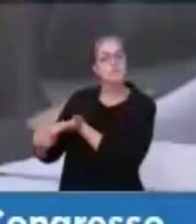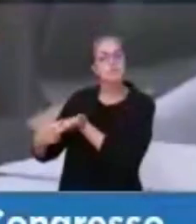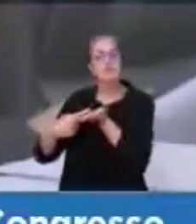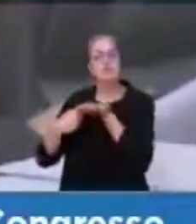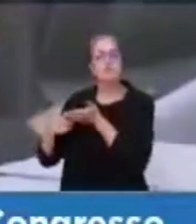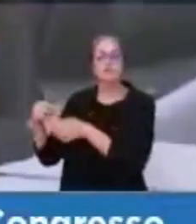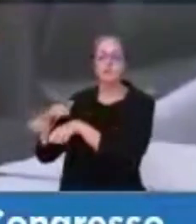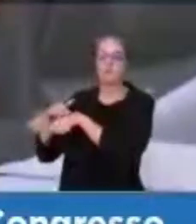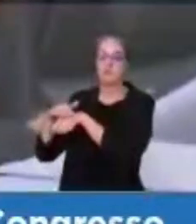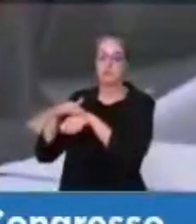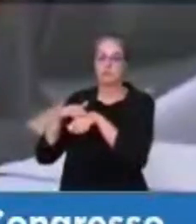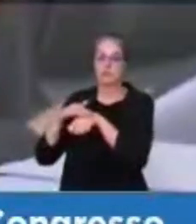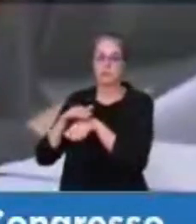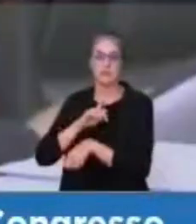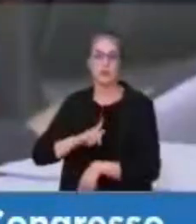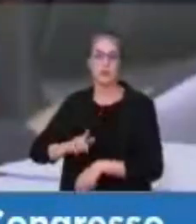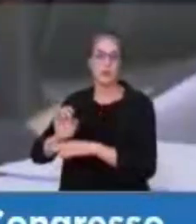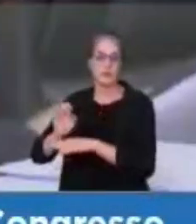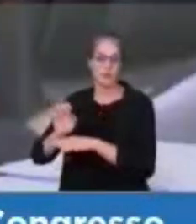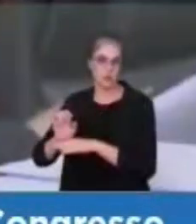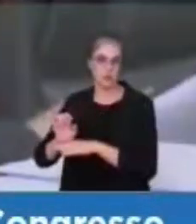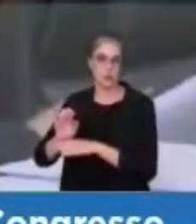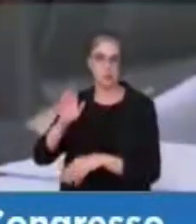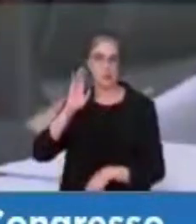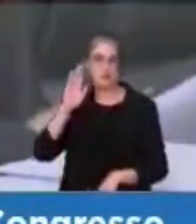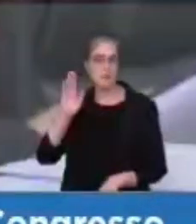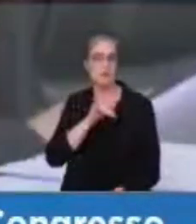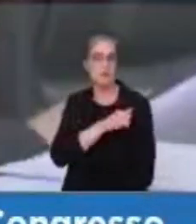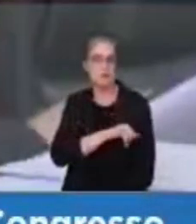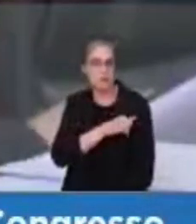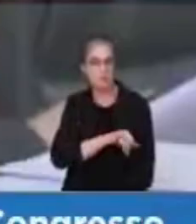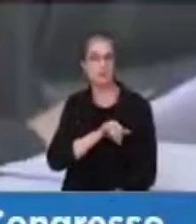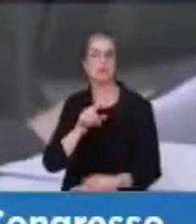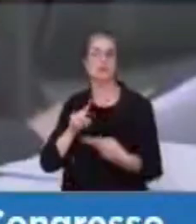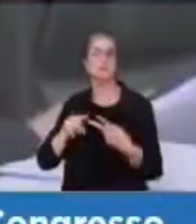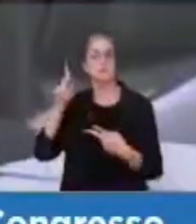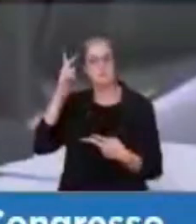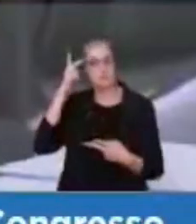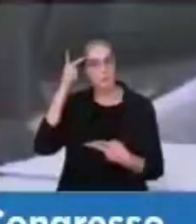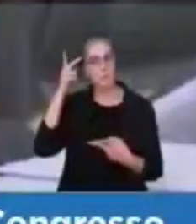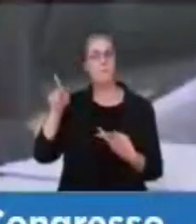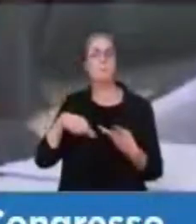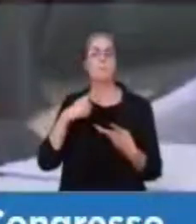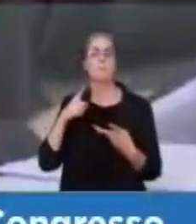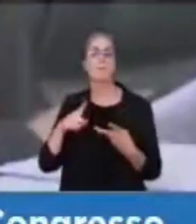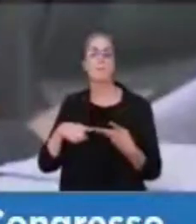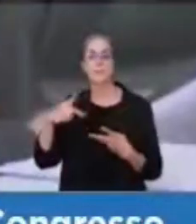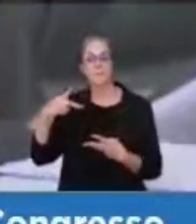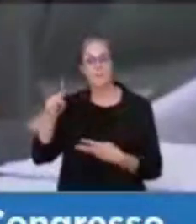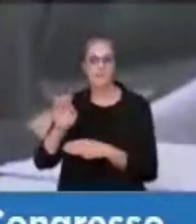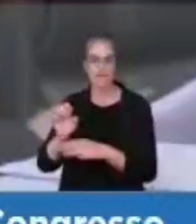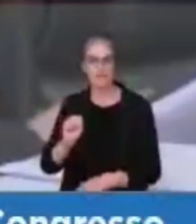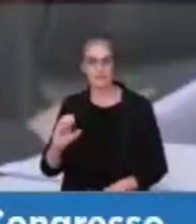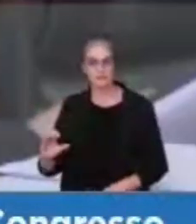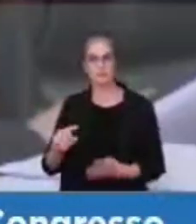entre os governos estaduais, sobretudo do Rio de Janeiro, de São Paulo, da Vossa Santa Catarina, de